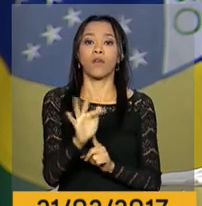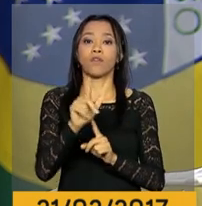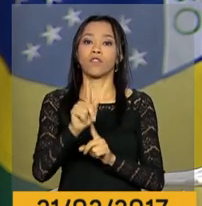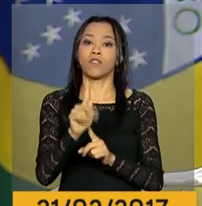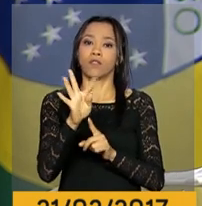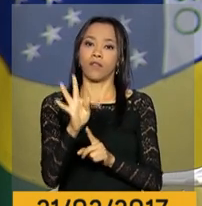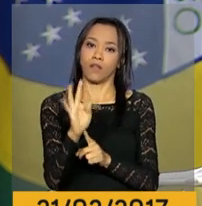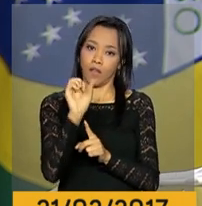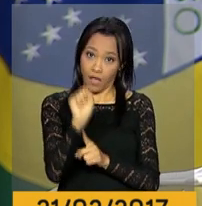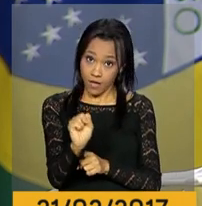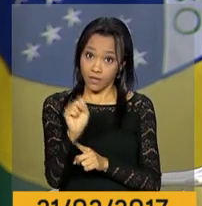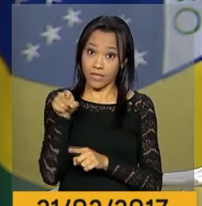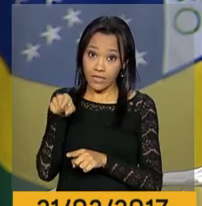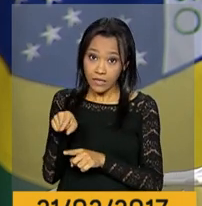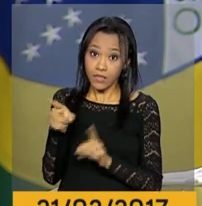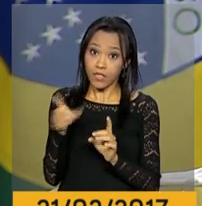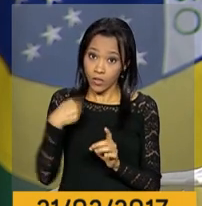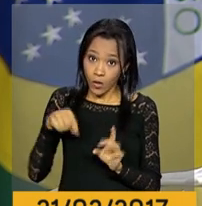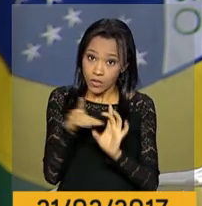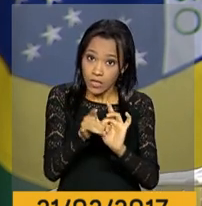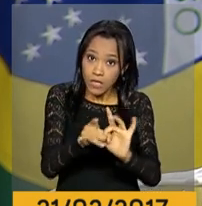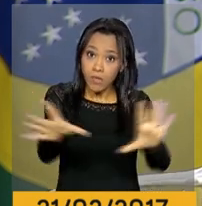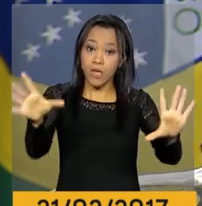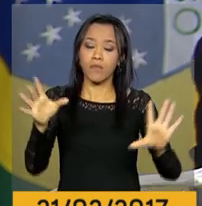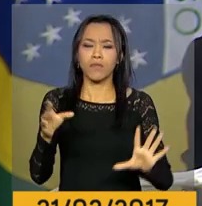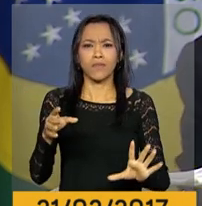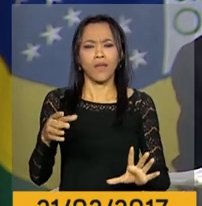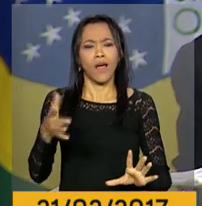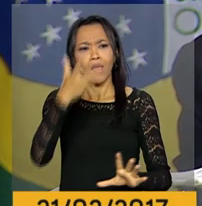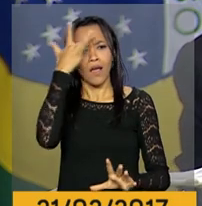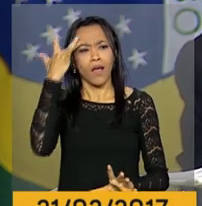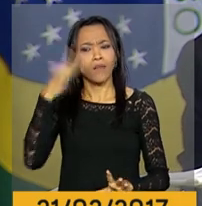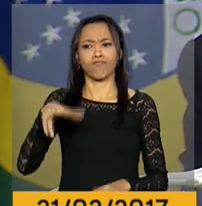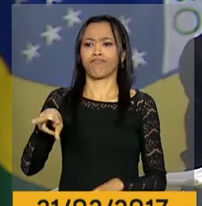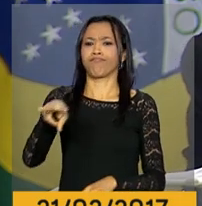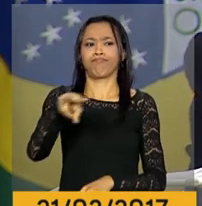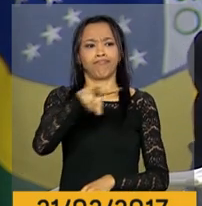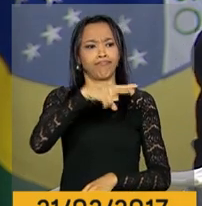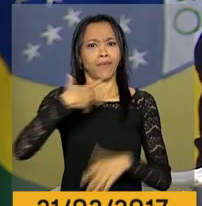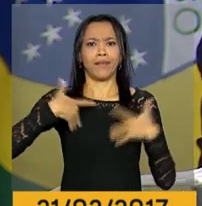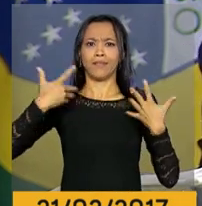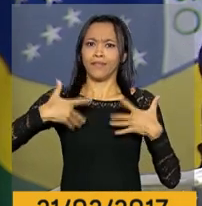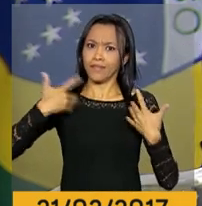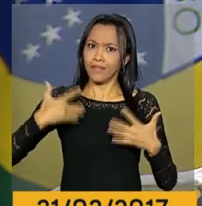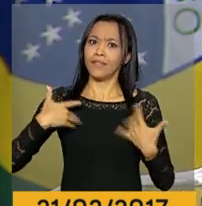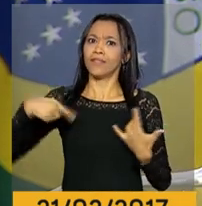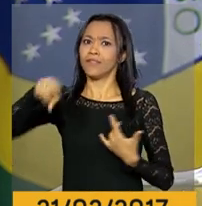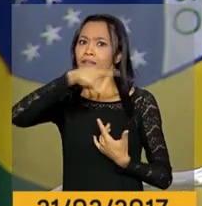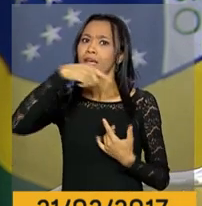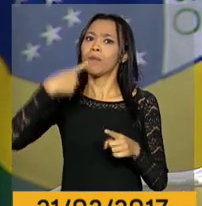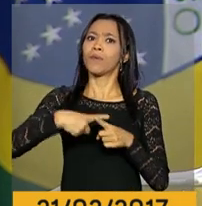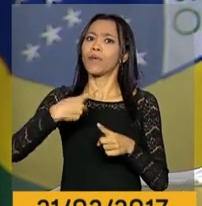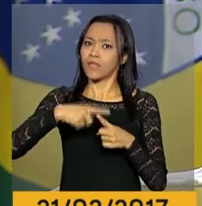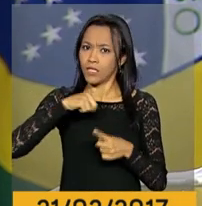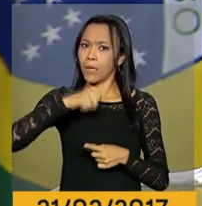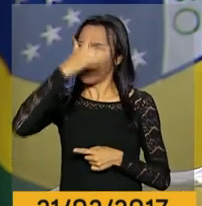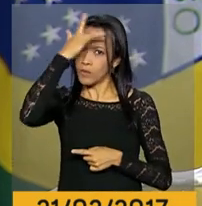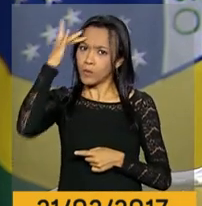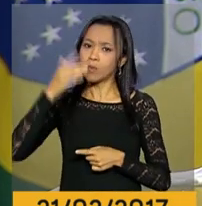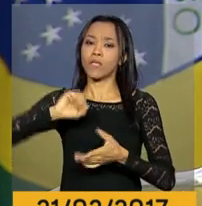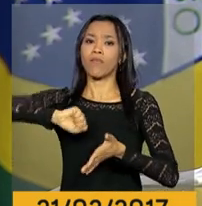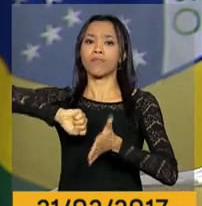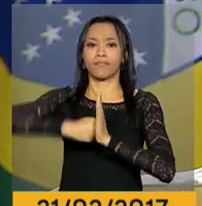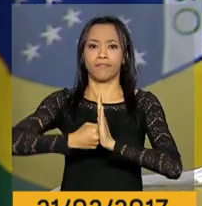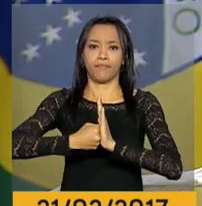tem gerado uma uma alegria até entre aqueles que tinham suas contas ah bloqueadas